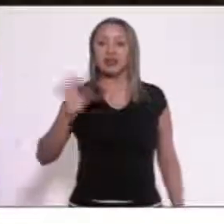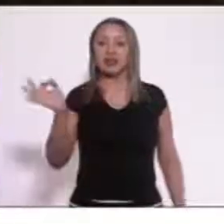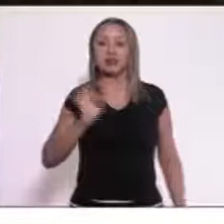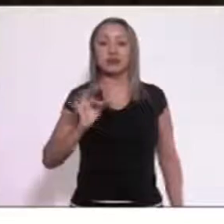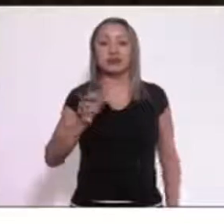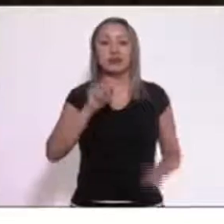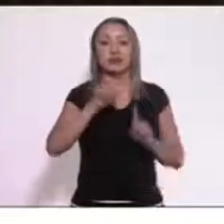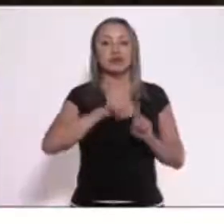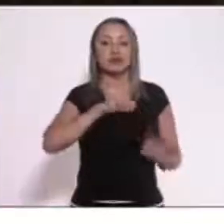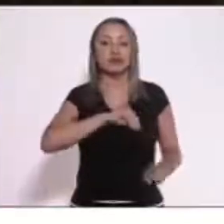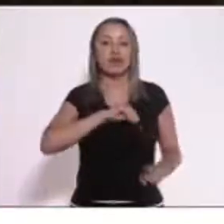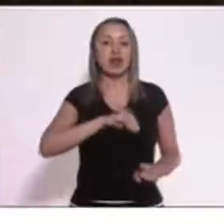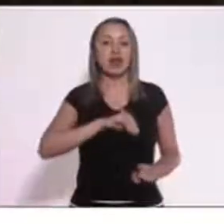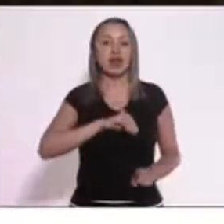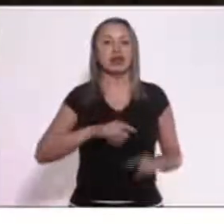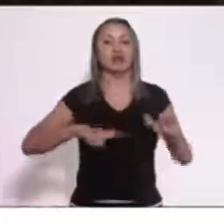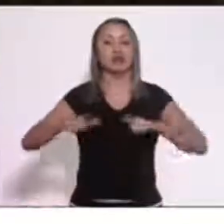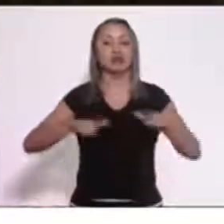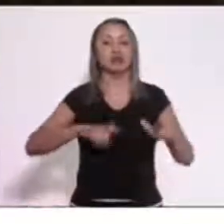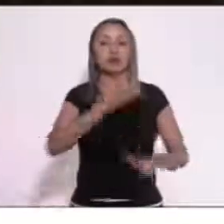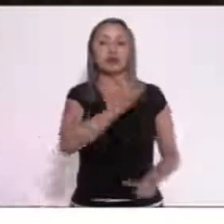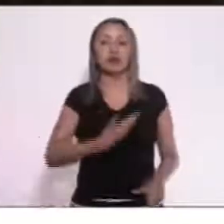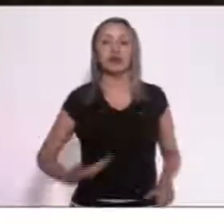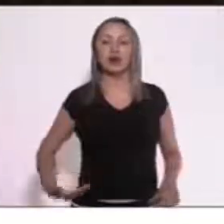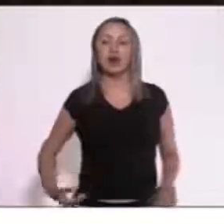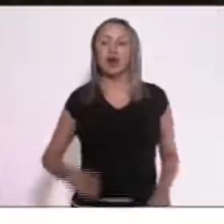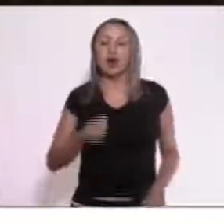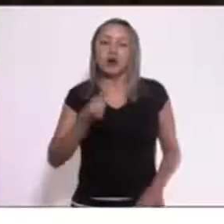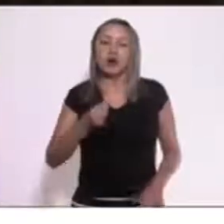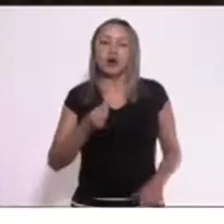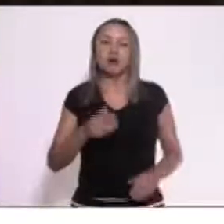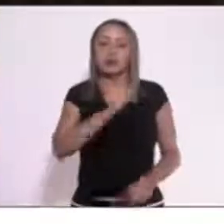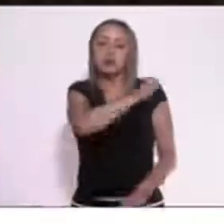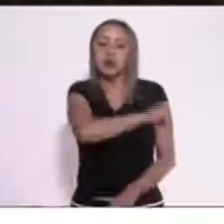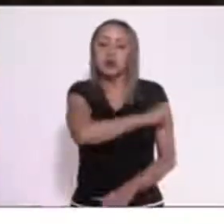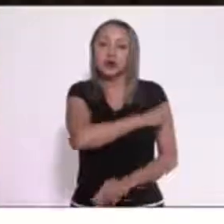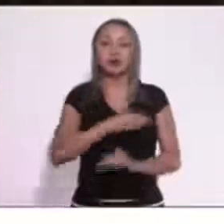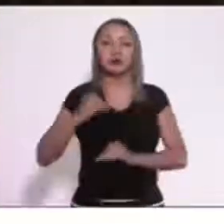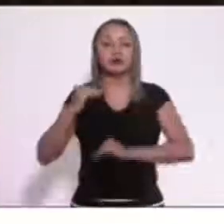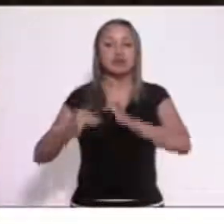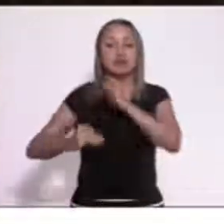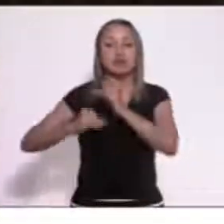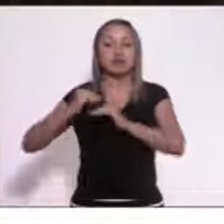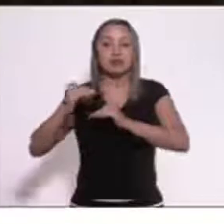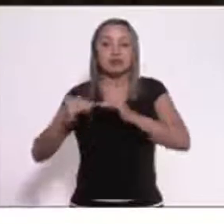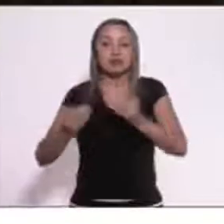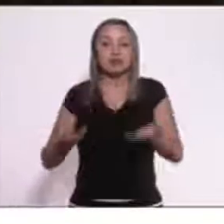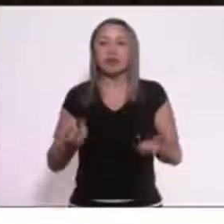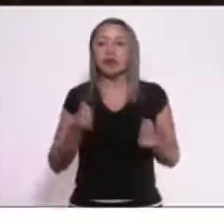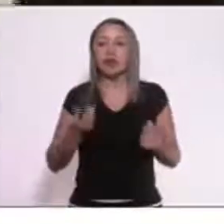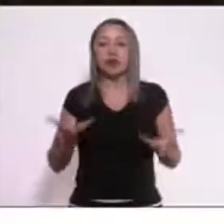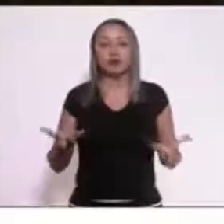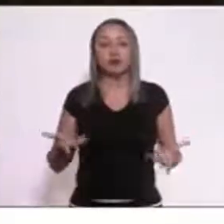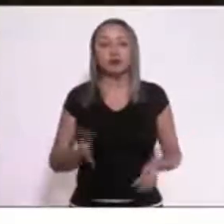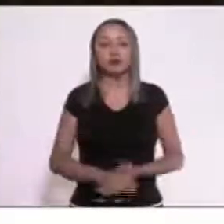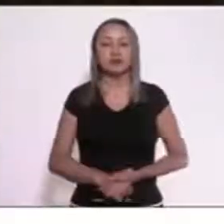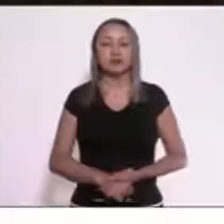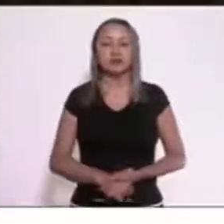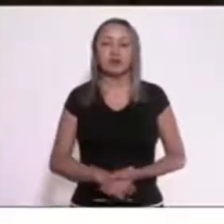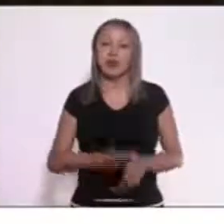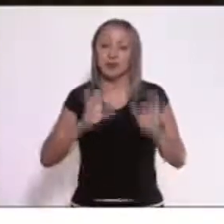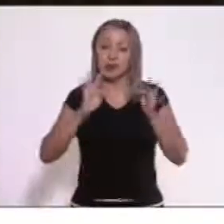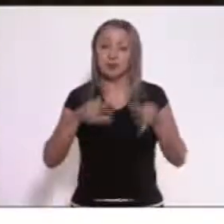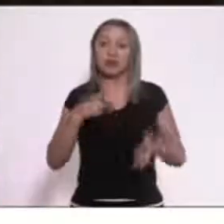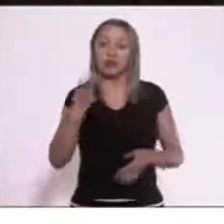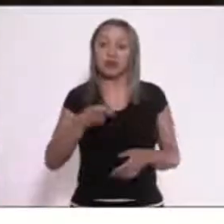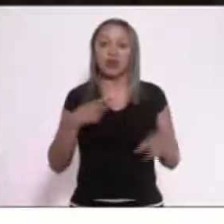estado do Rio de Janeiro. Realmente é não querer que a máquina administrativa desse estado funcione. E por fim, só